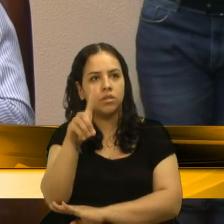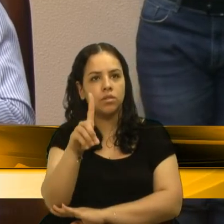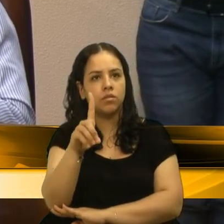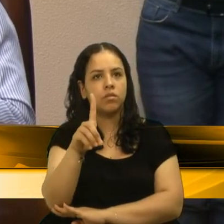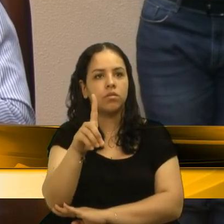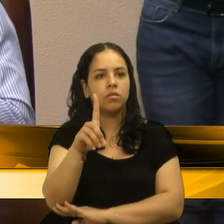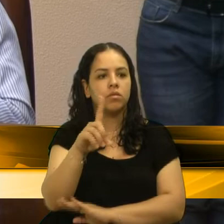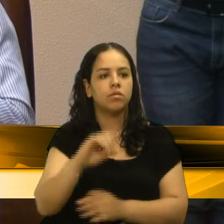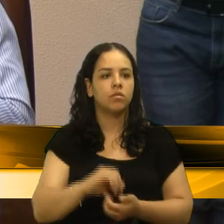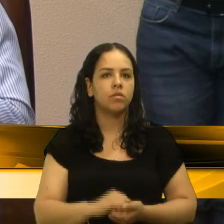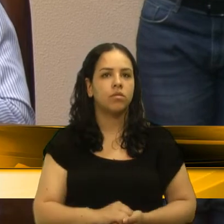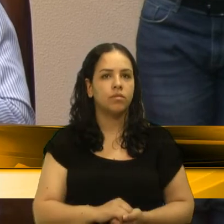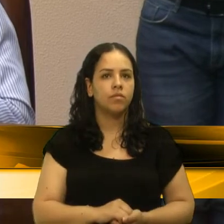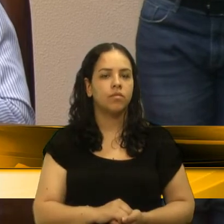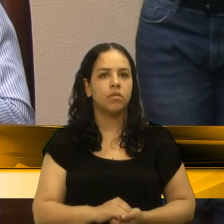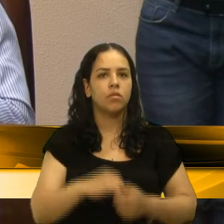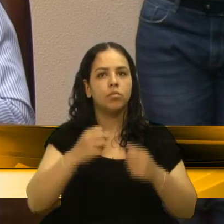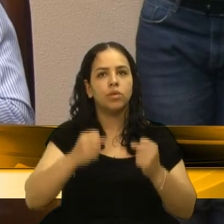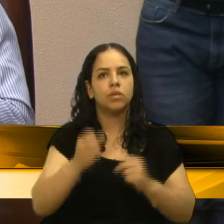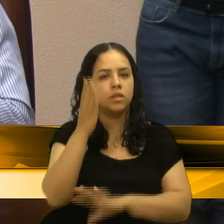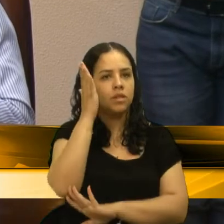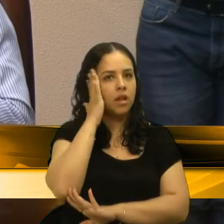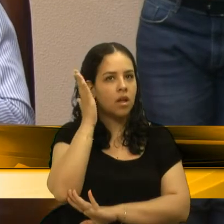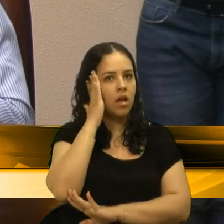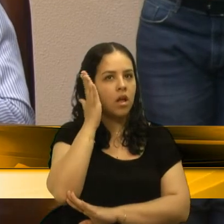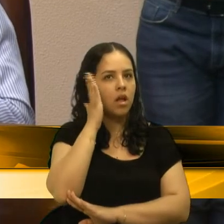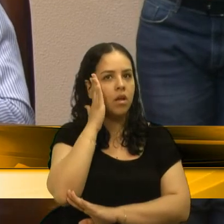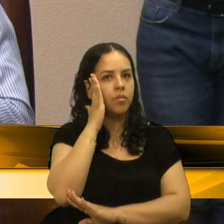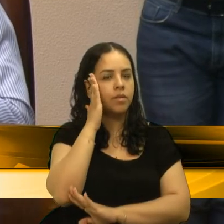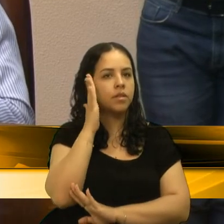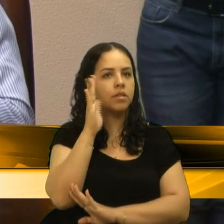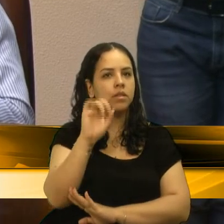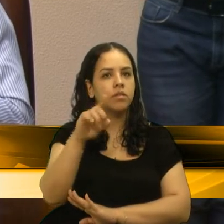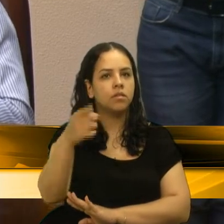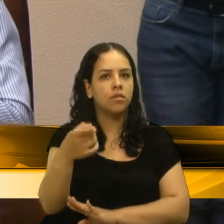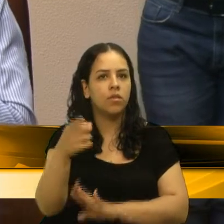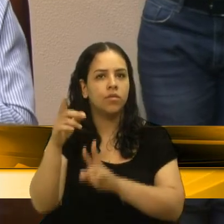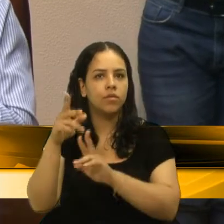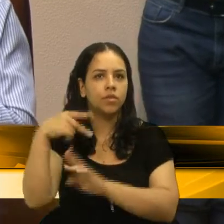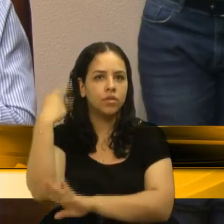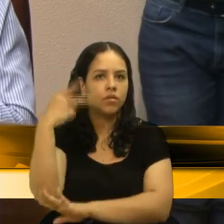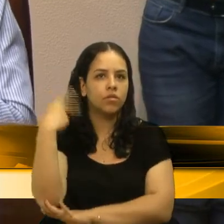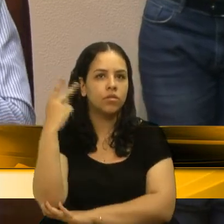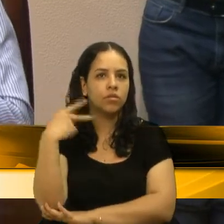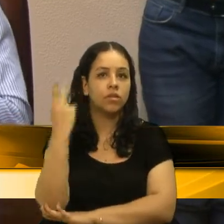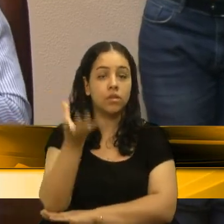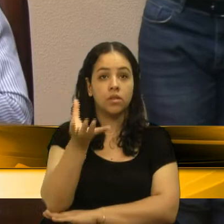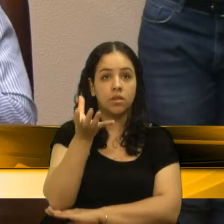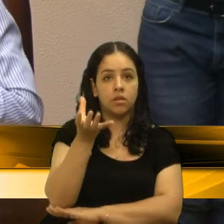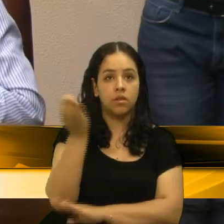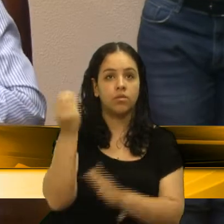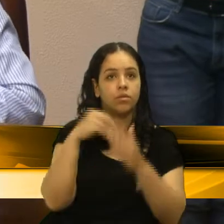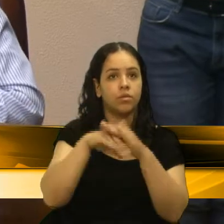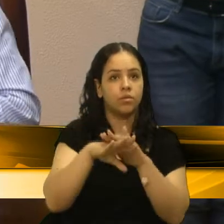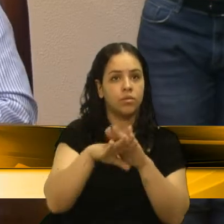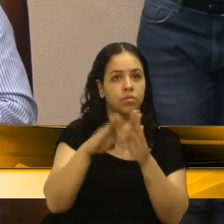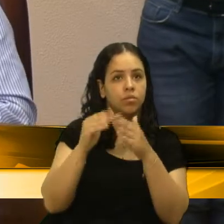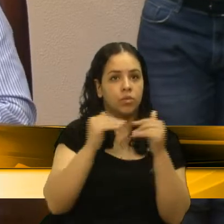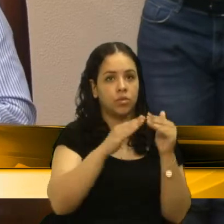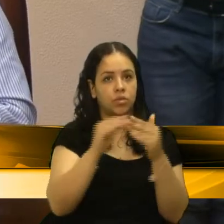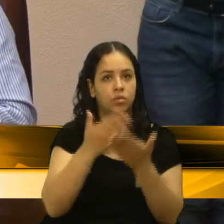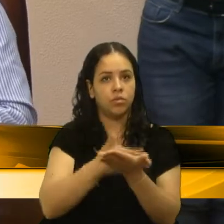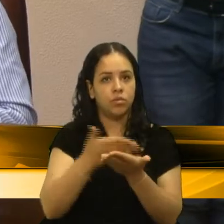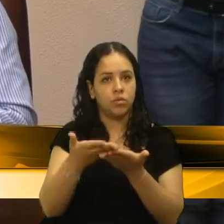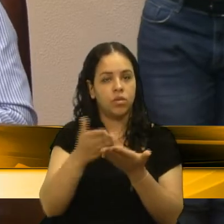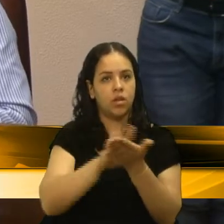dele à Câmara de Vereadores para que possamos saber se foi levado à sua finalidade. Senhor vereador, eu gostaria de consignar que foi pedido no início que